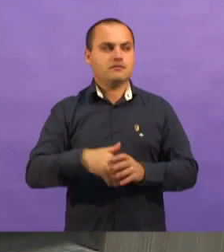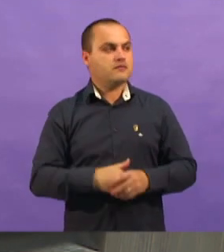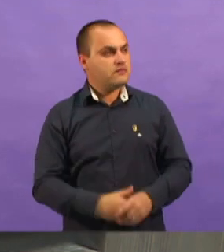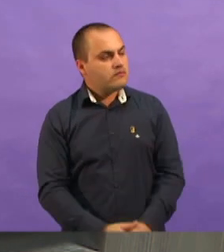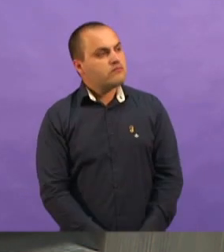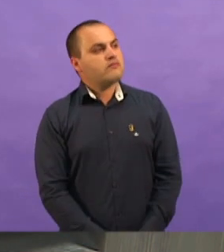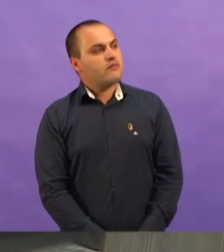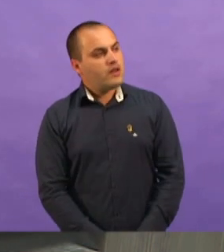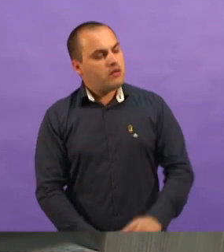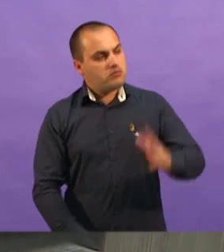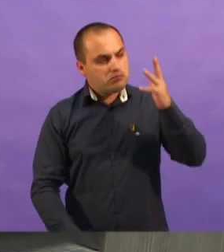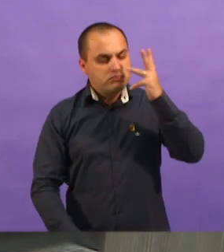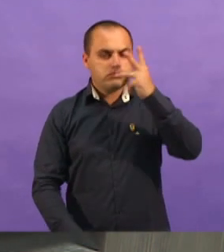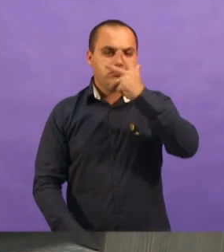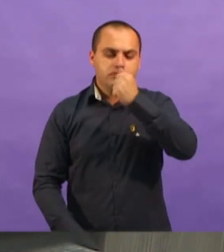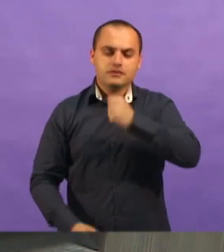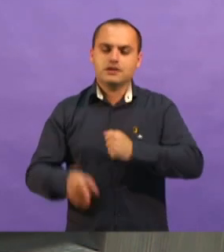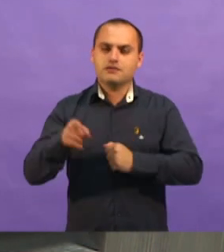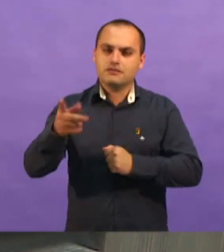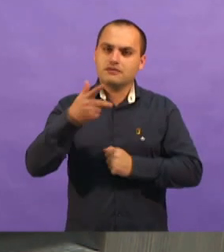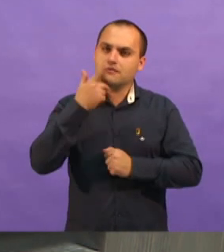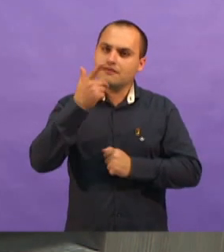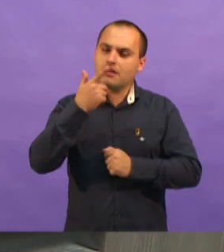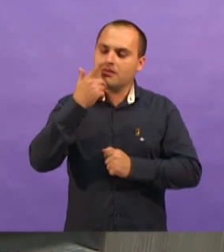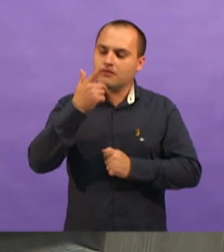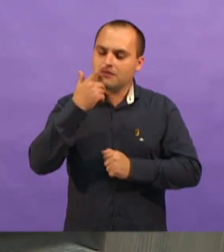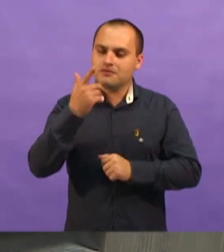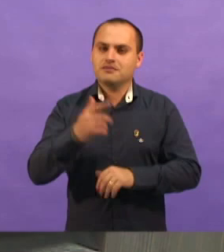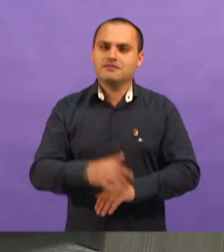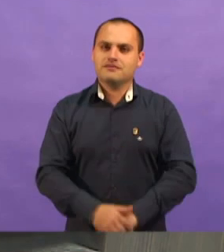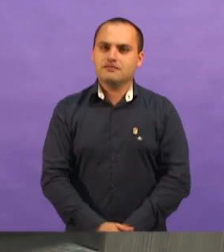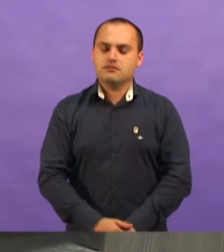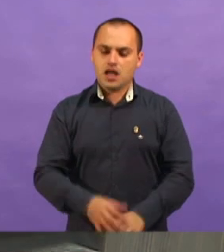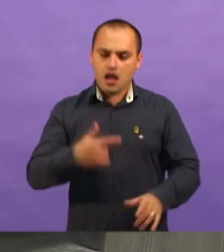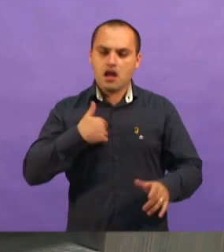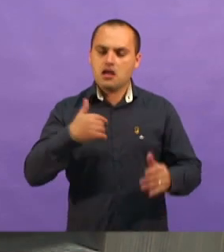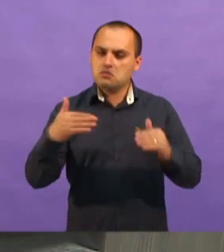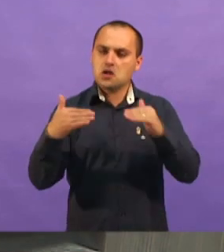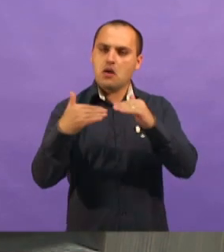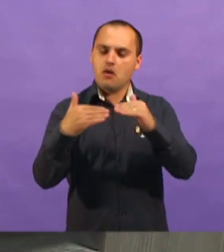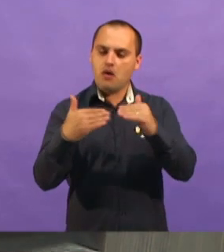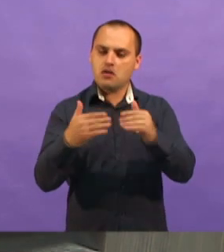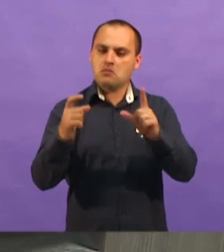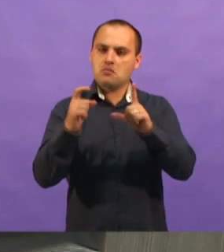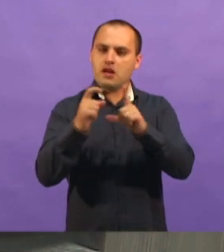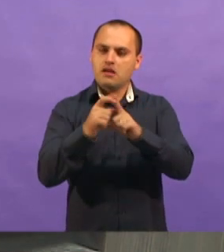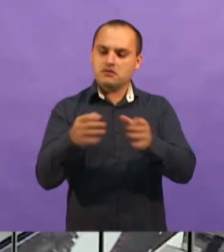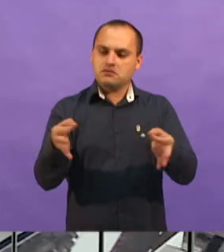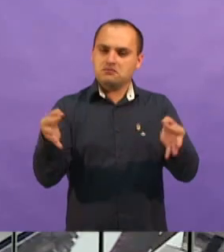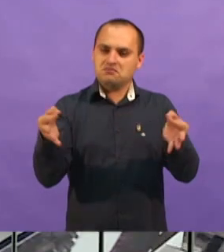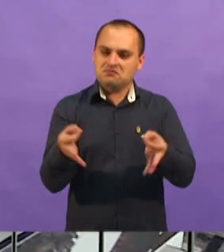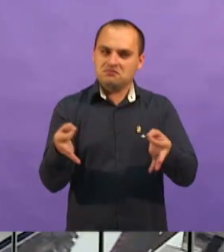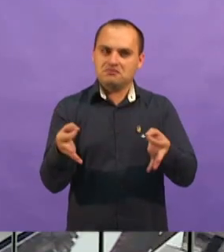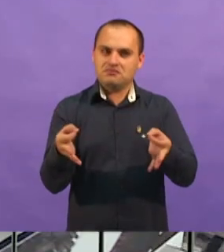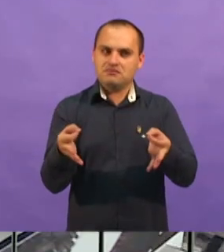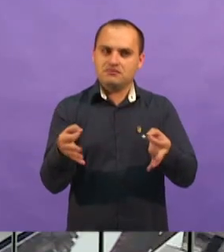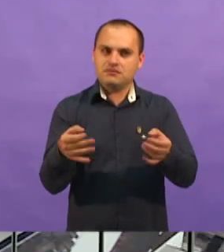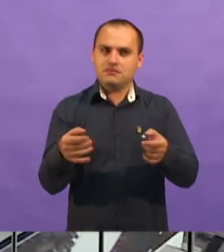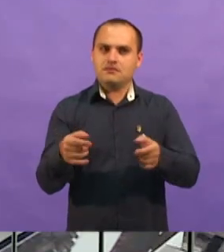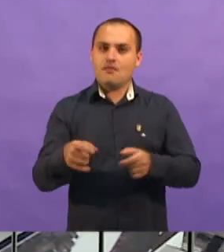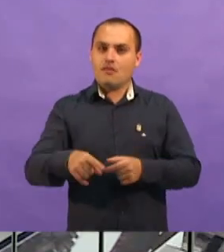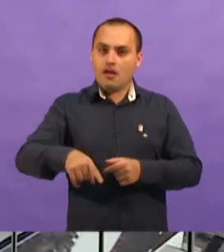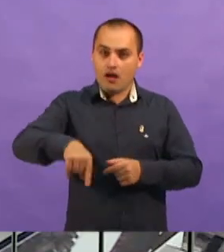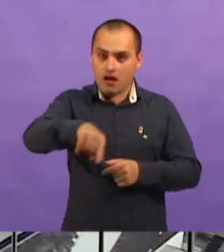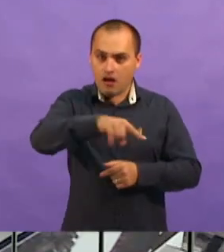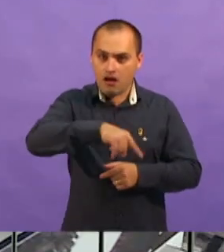tu falou. E muito, muito correto. Nós da Fundação Genésio Miranda